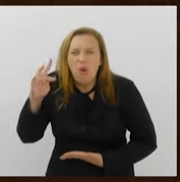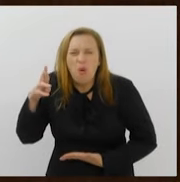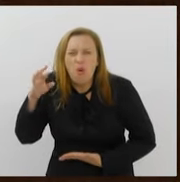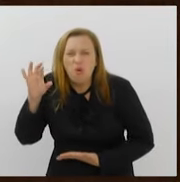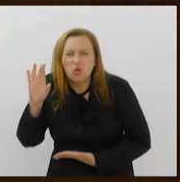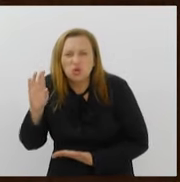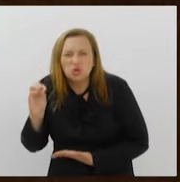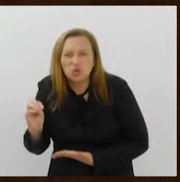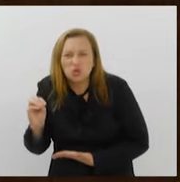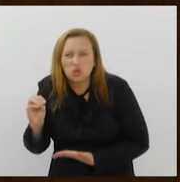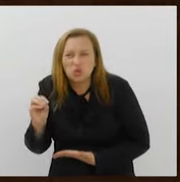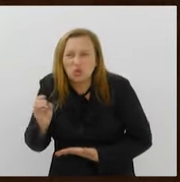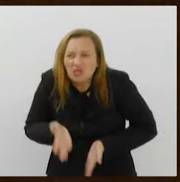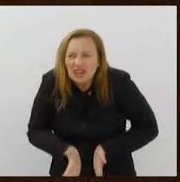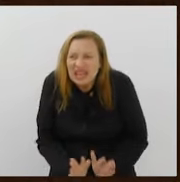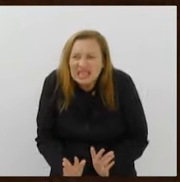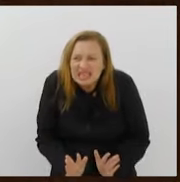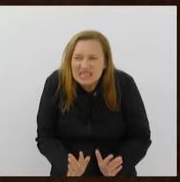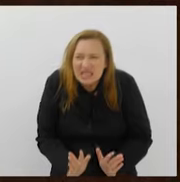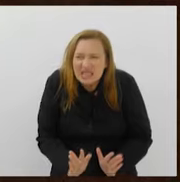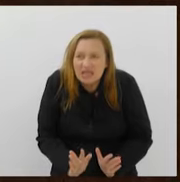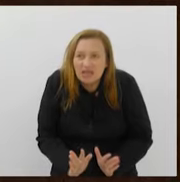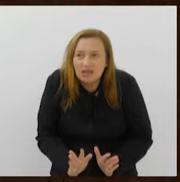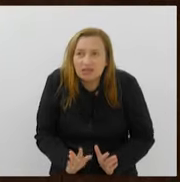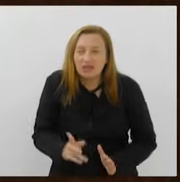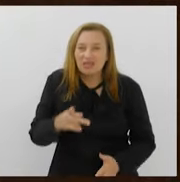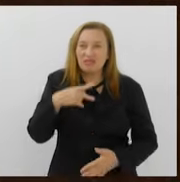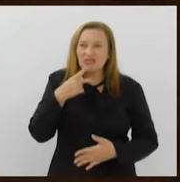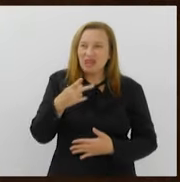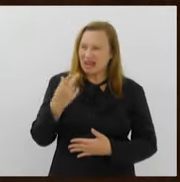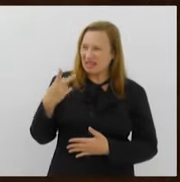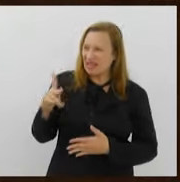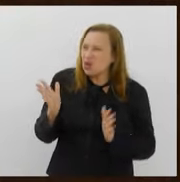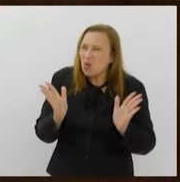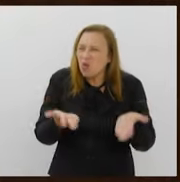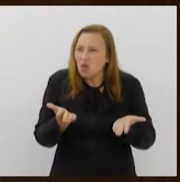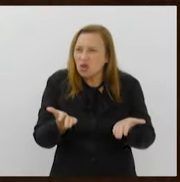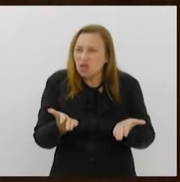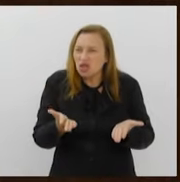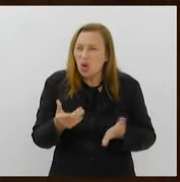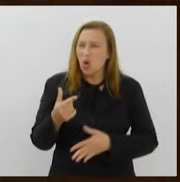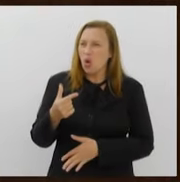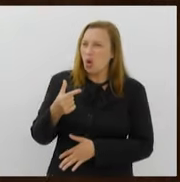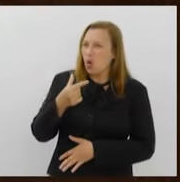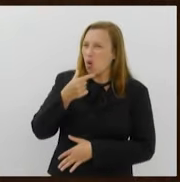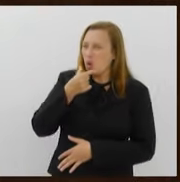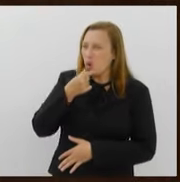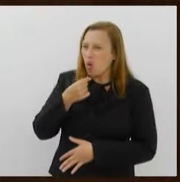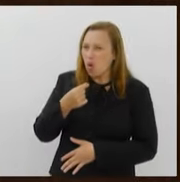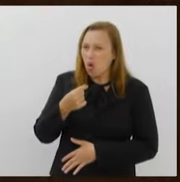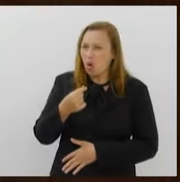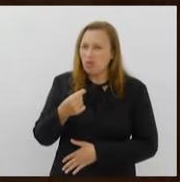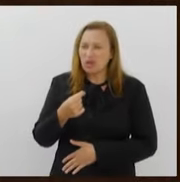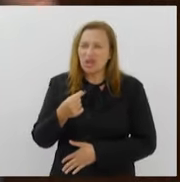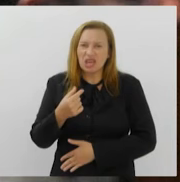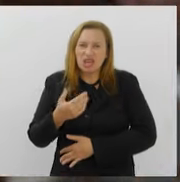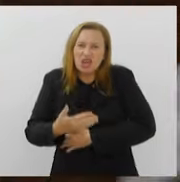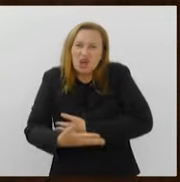Bom, não tem nem o que falar dele hoje. Um cara que trata um feto como um